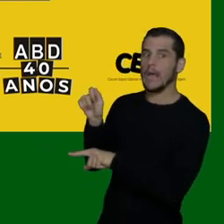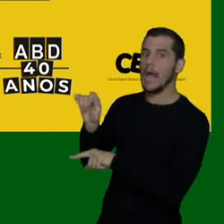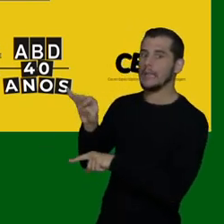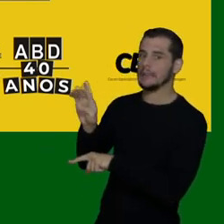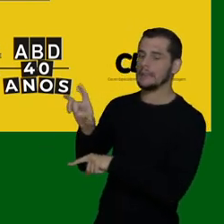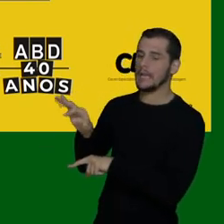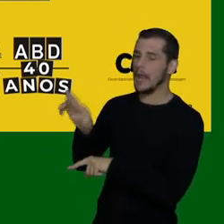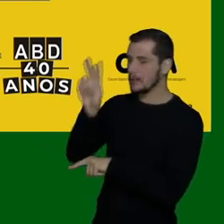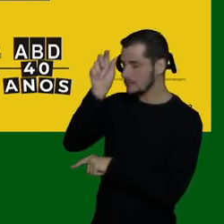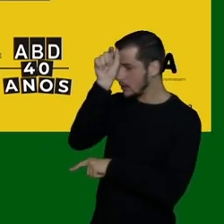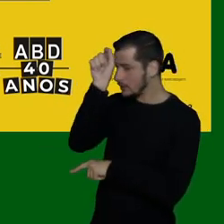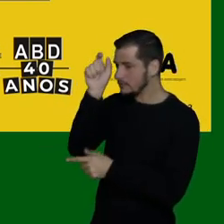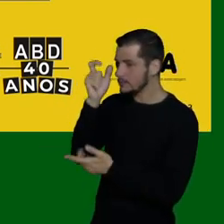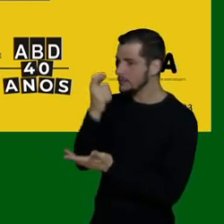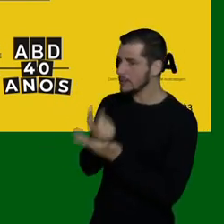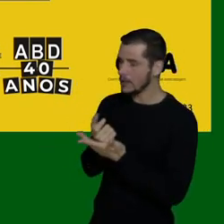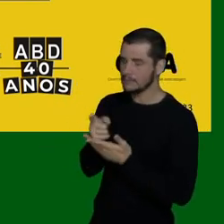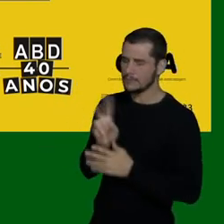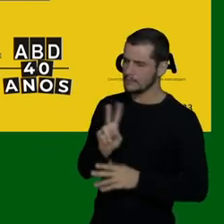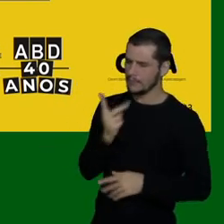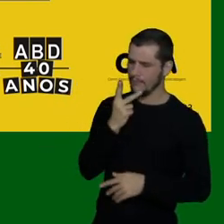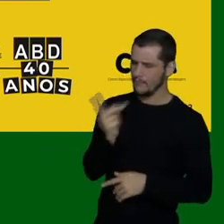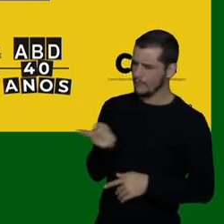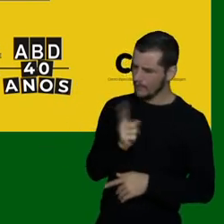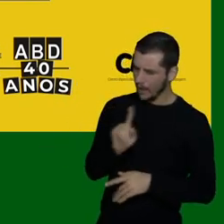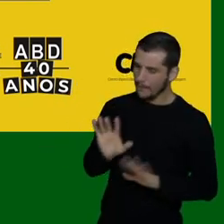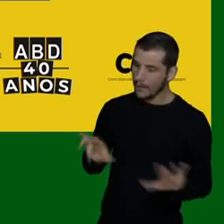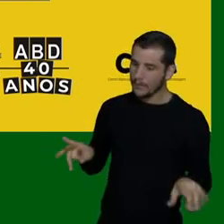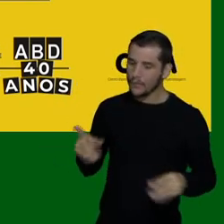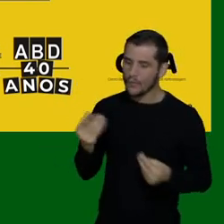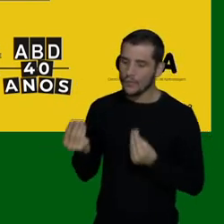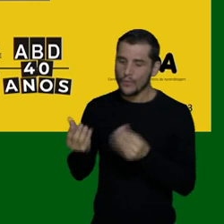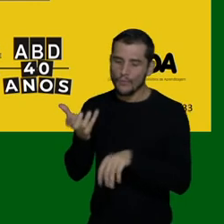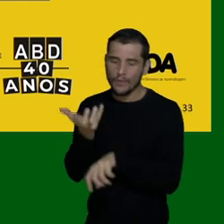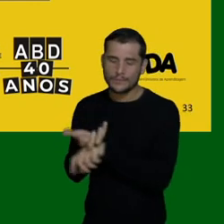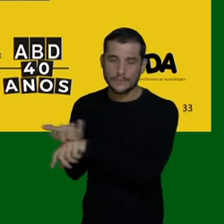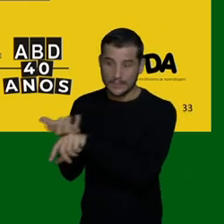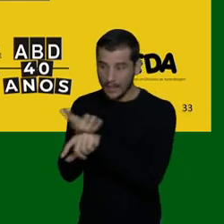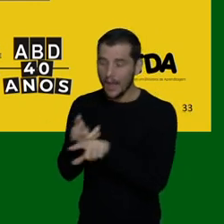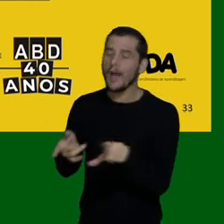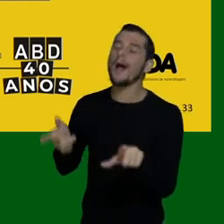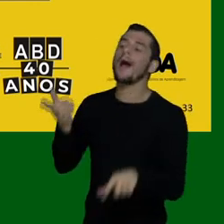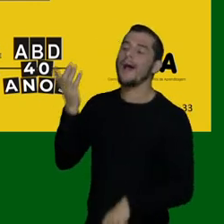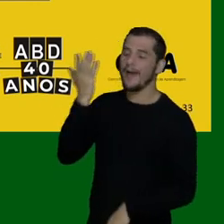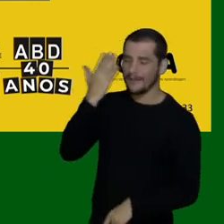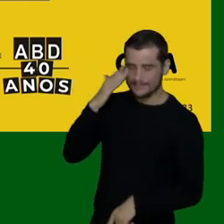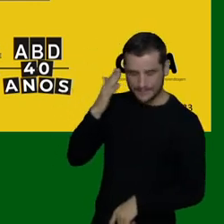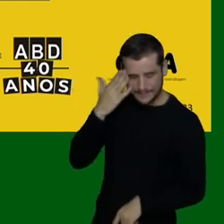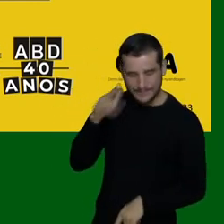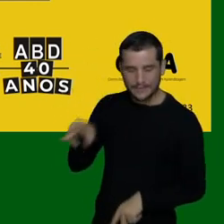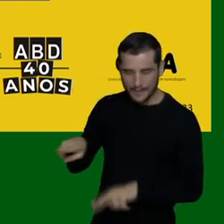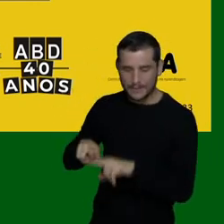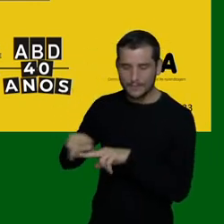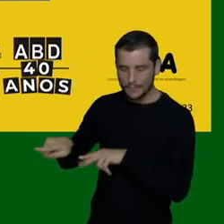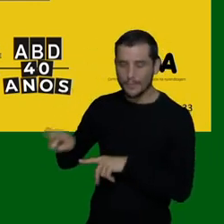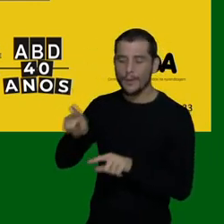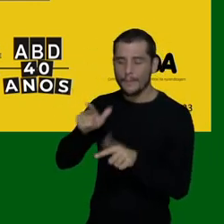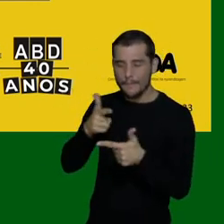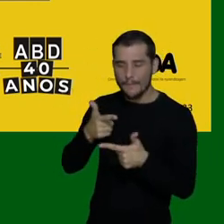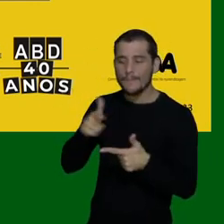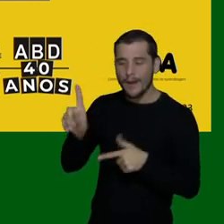ele Conseguiu perceber que o aluno sabia a matéria e é por isso que às vezes a gente fala fala professor que você tem